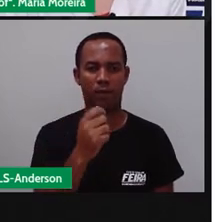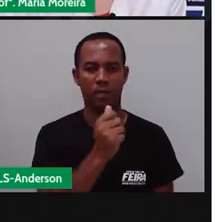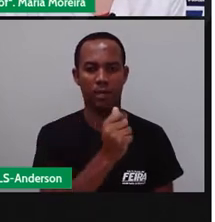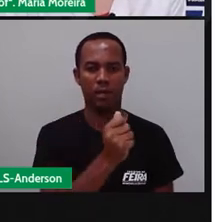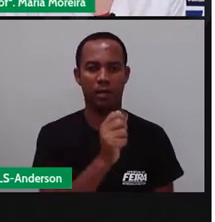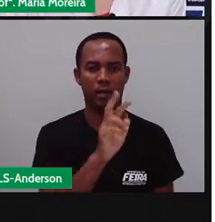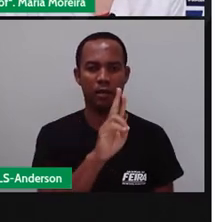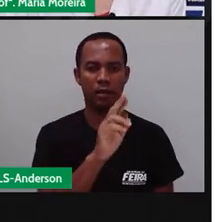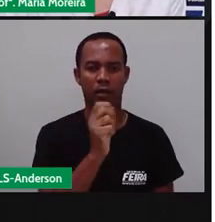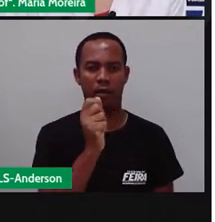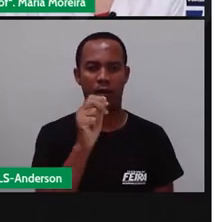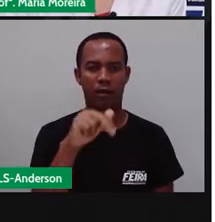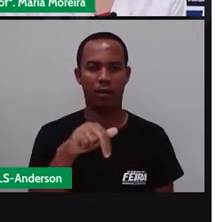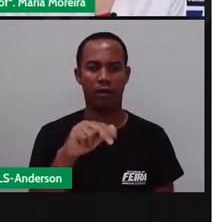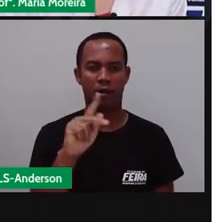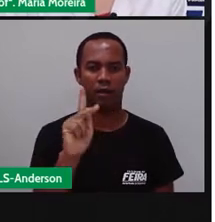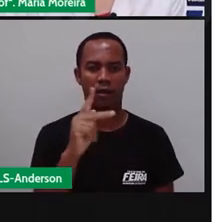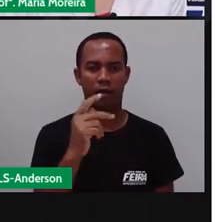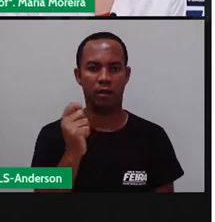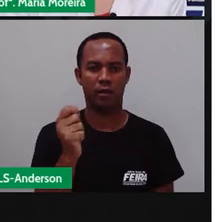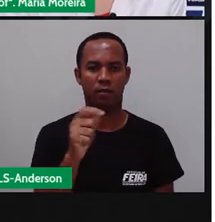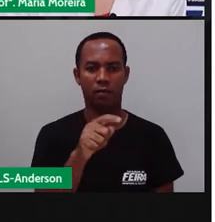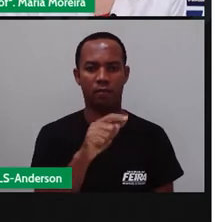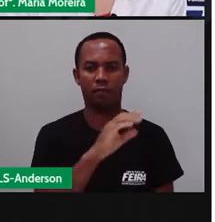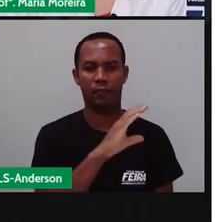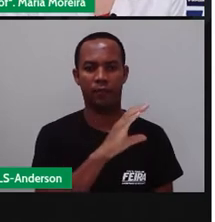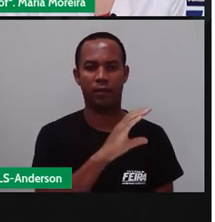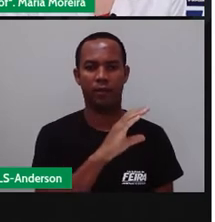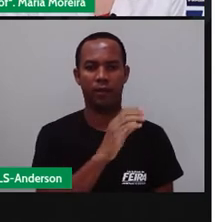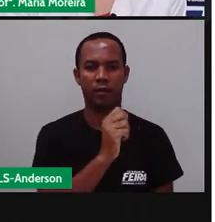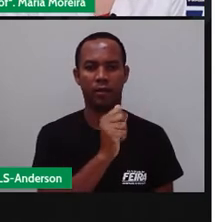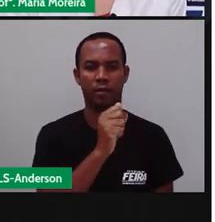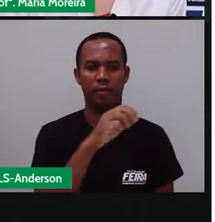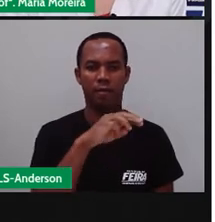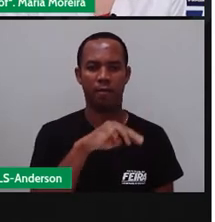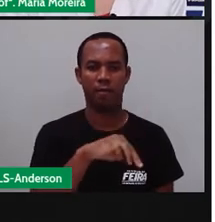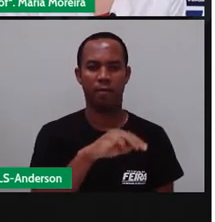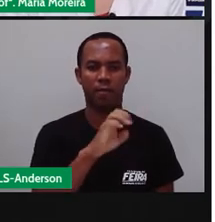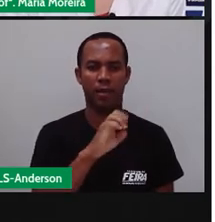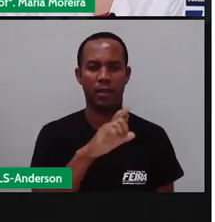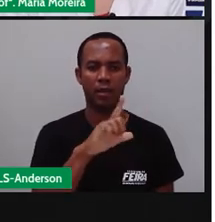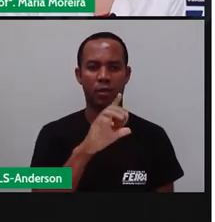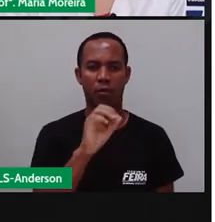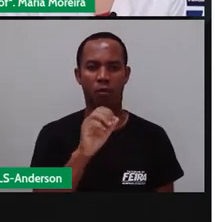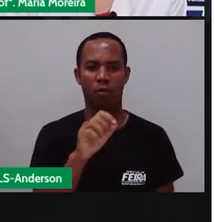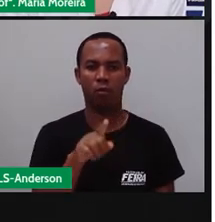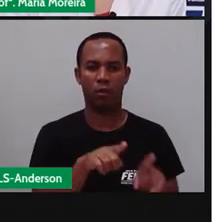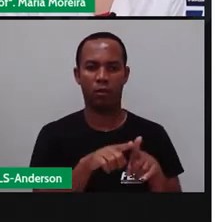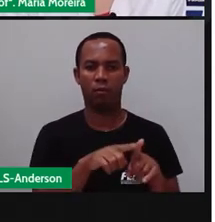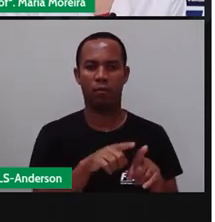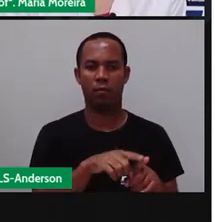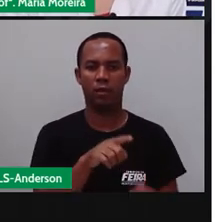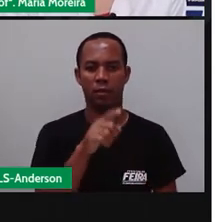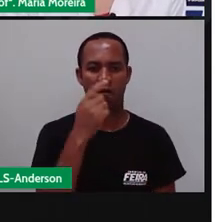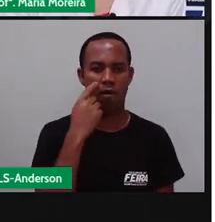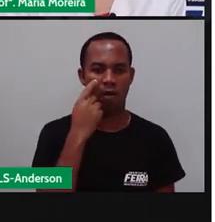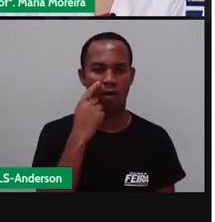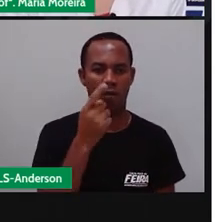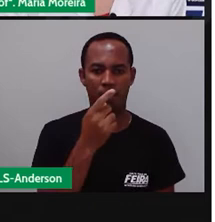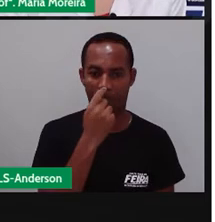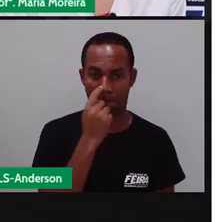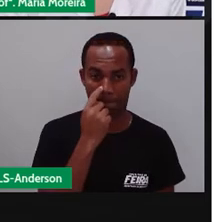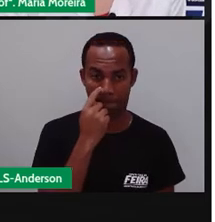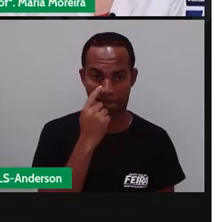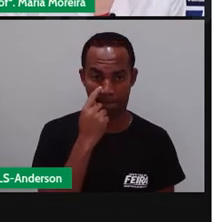D. Tem um animal aqui com D? Não. Tem o D. Aí vem quem? E. Ó, o E aqui. Fê, tem algum animal